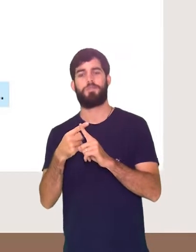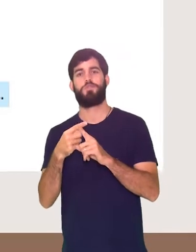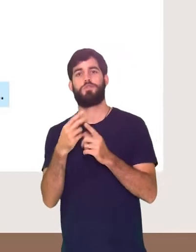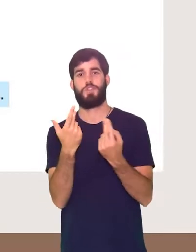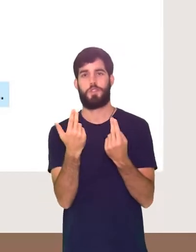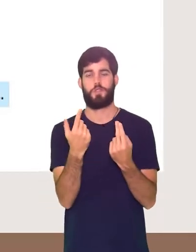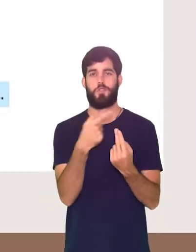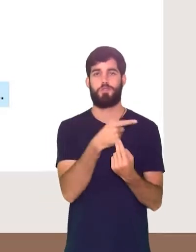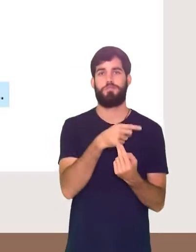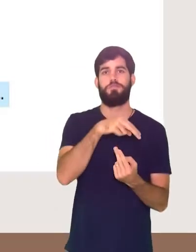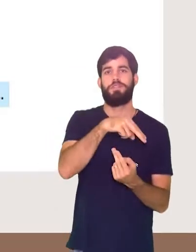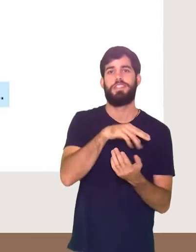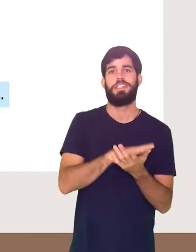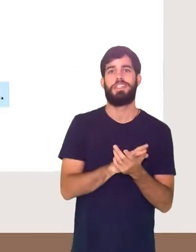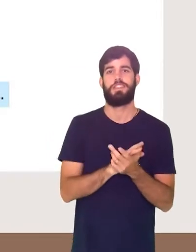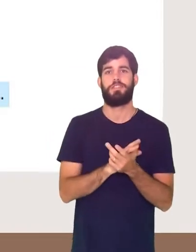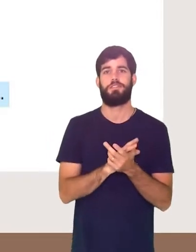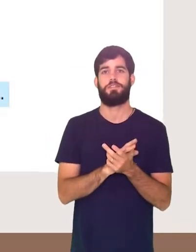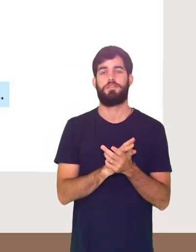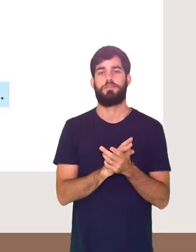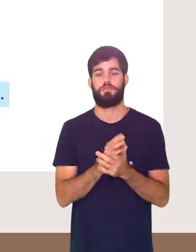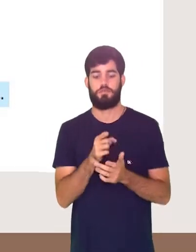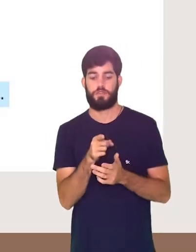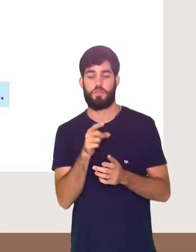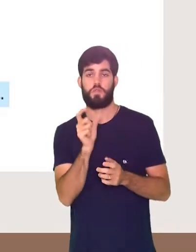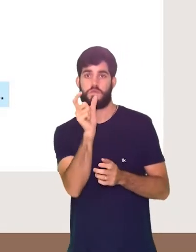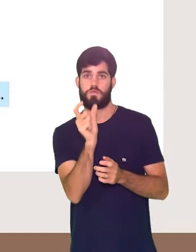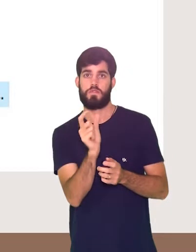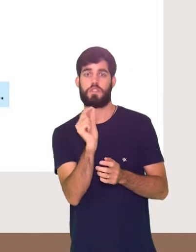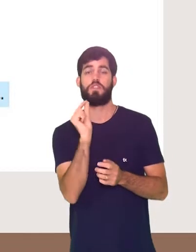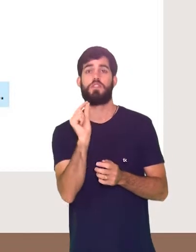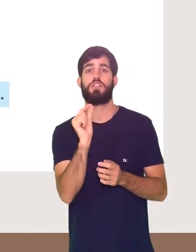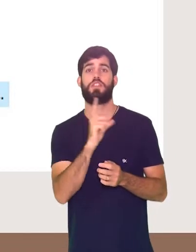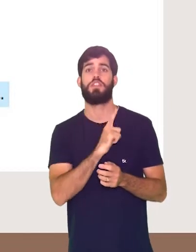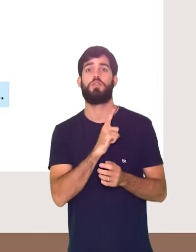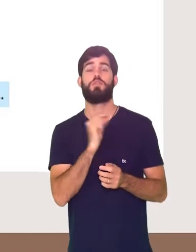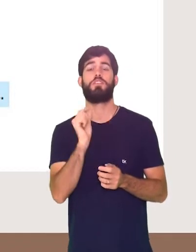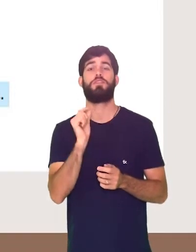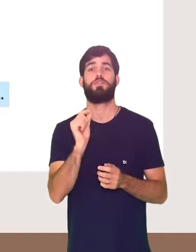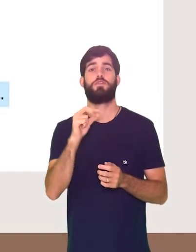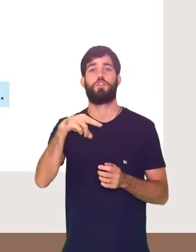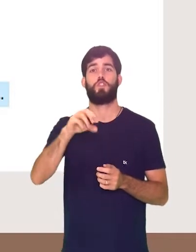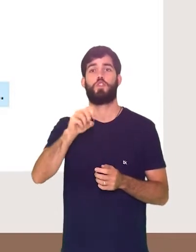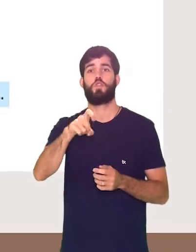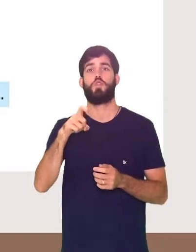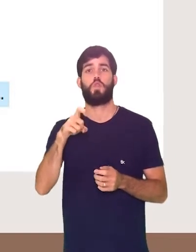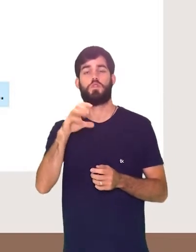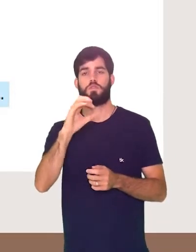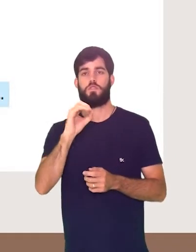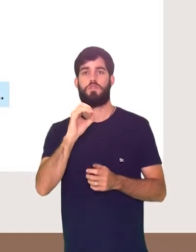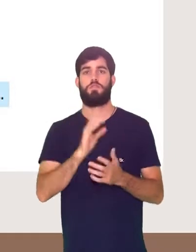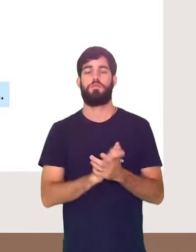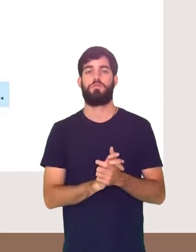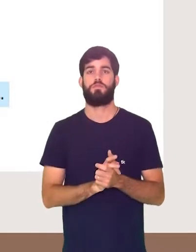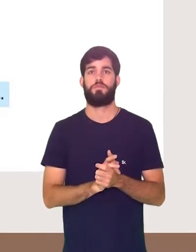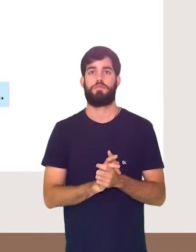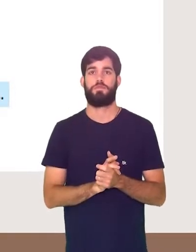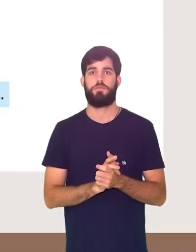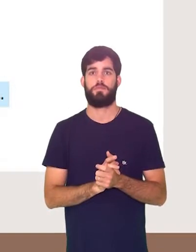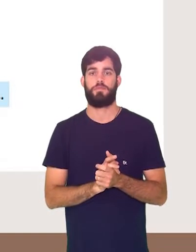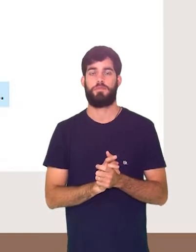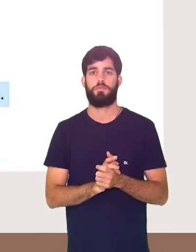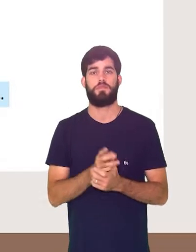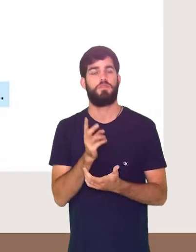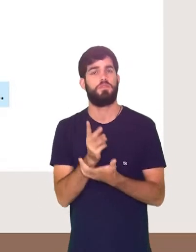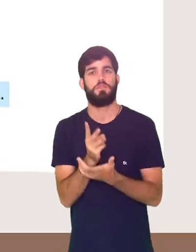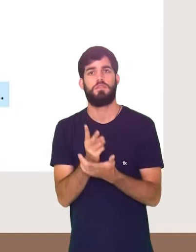átomo, aquela substância simples, aquela molécula tem NOx zero. O NOx de um íon monoatômico